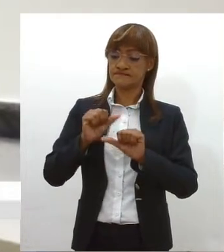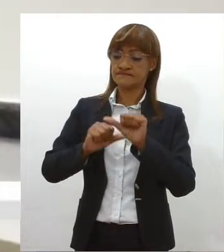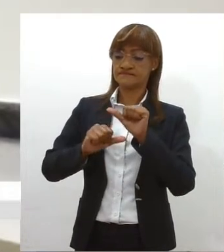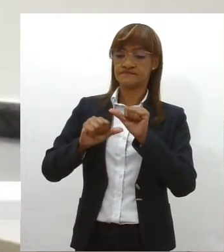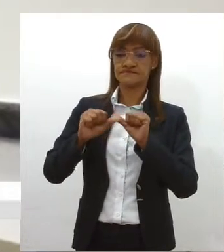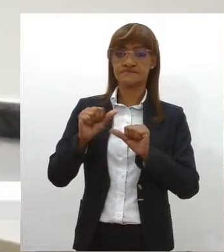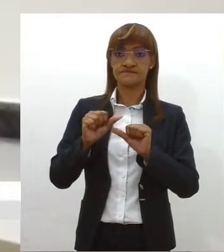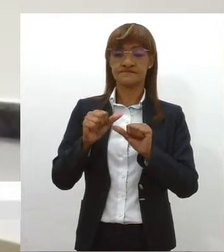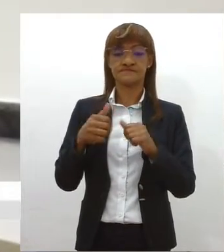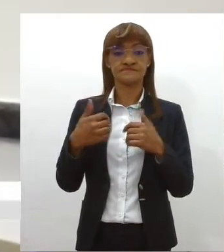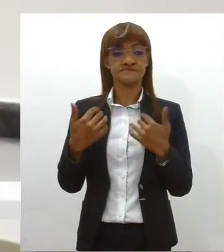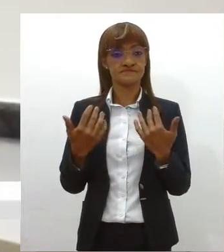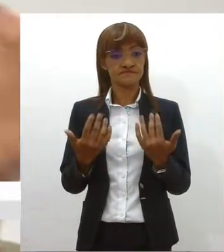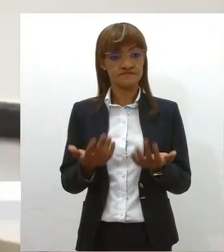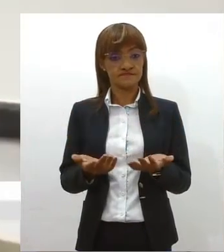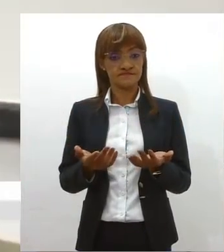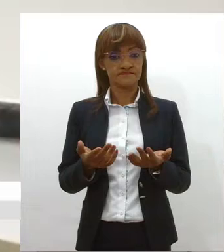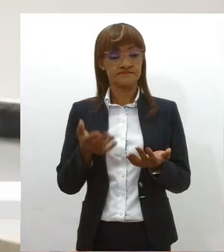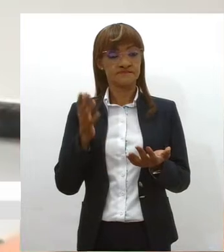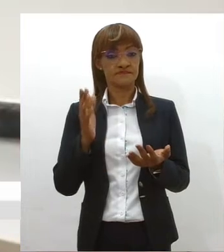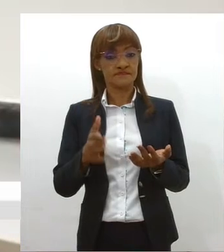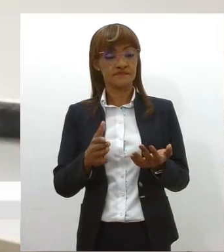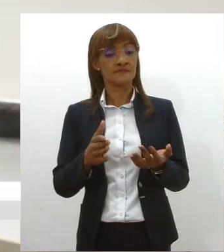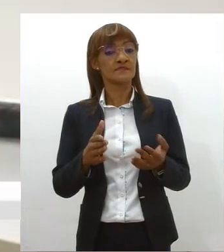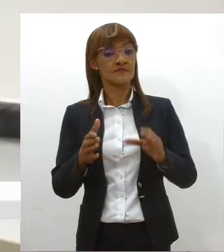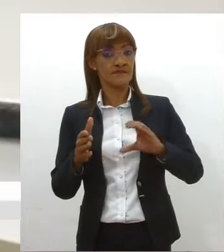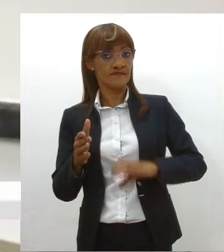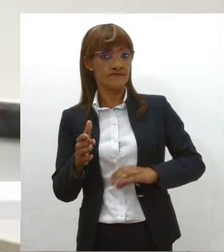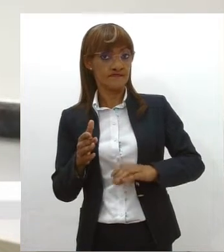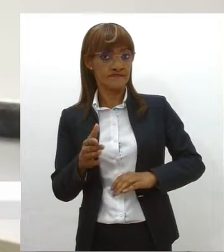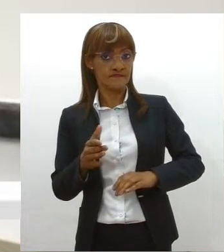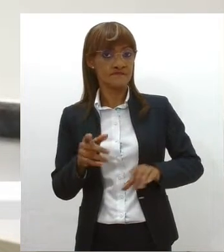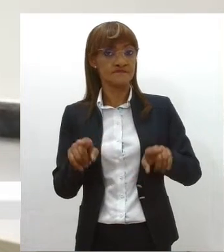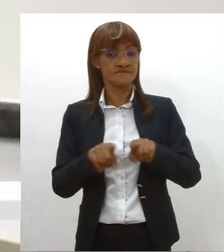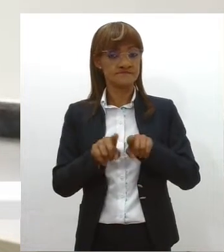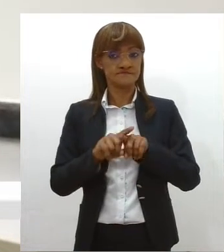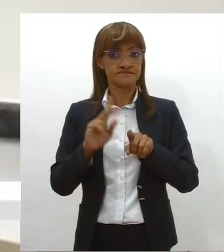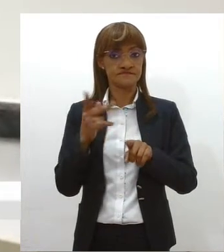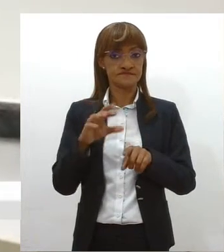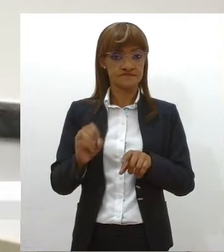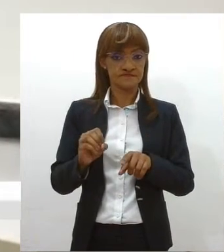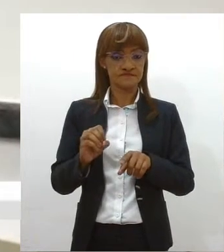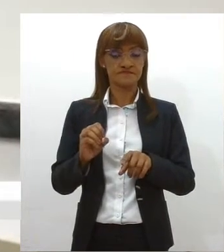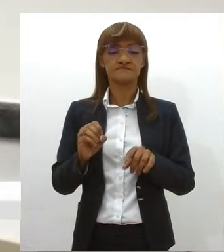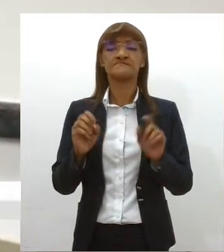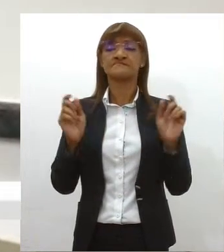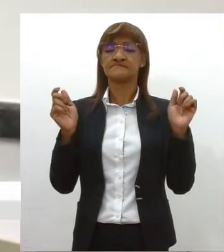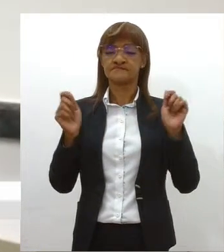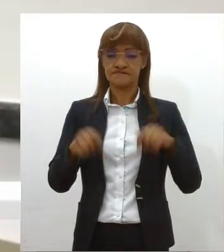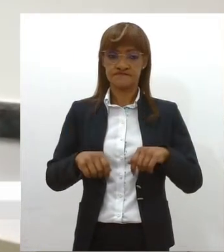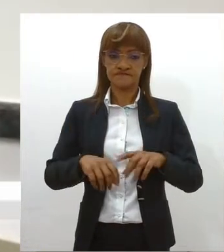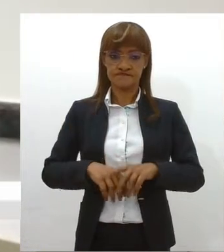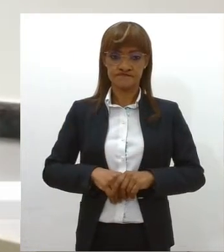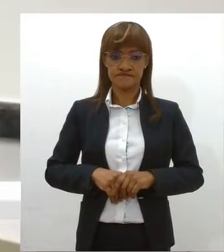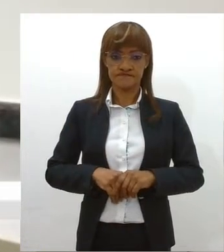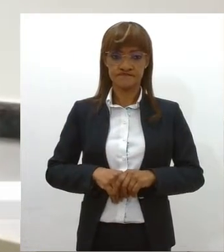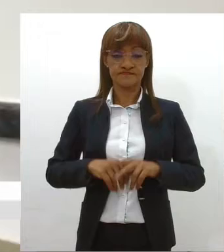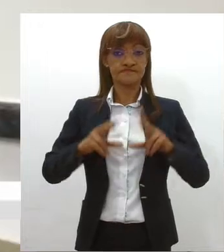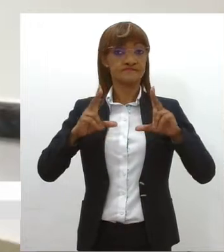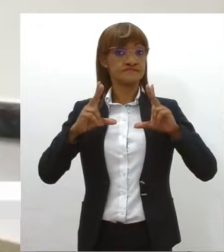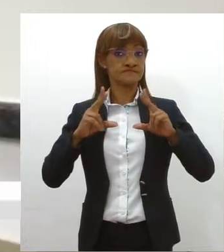essa alteração, tanto da questão da menstruação quanto hormonal, que pode haver alteração hormonal também, é por conta da vacina. Mas a gente não